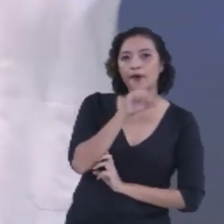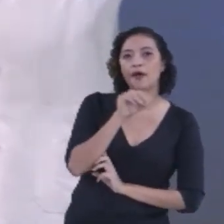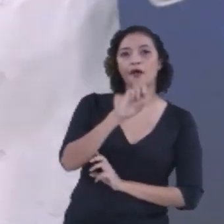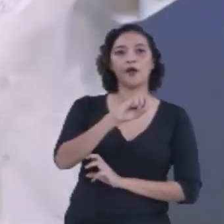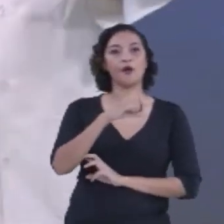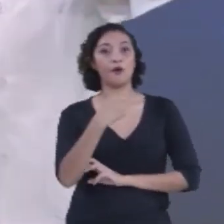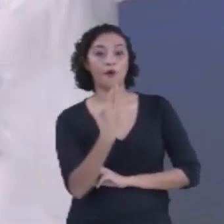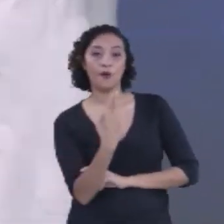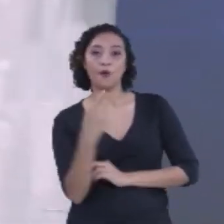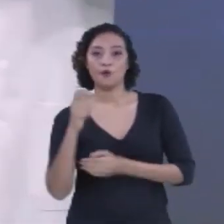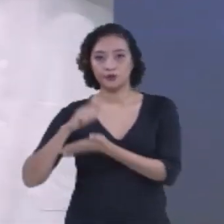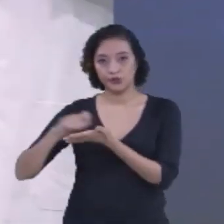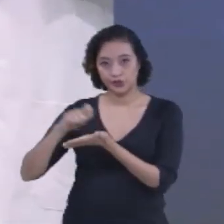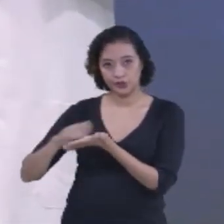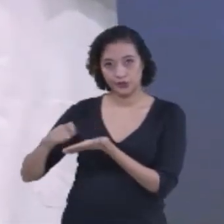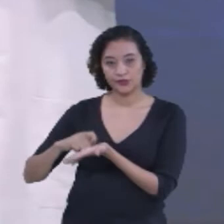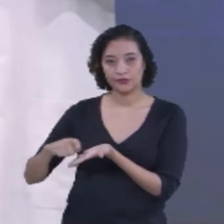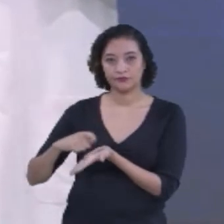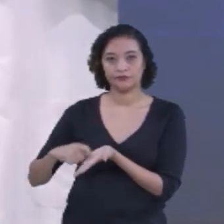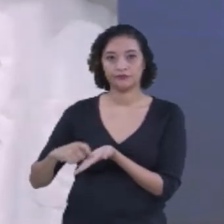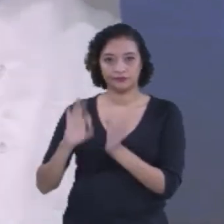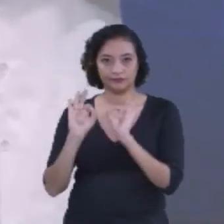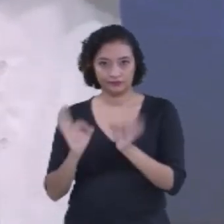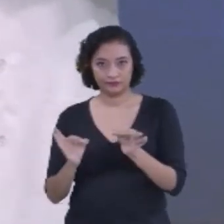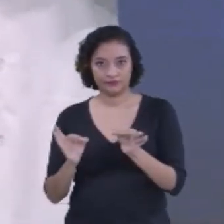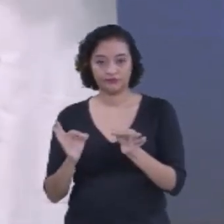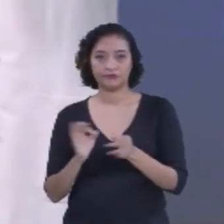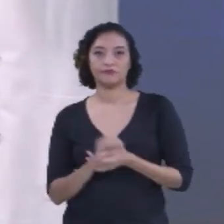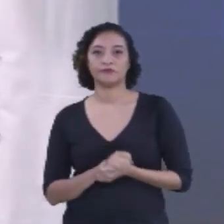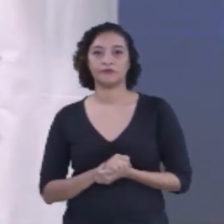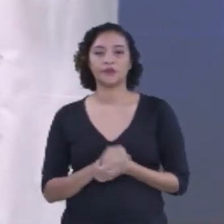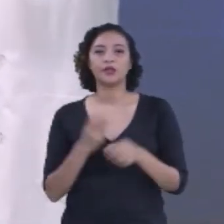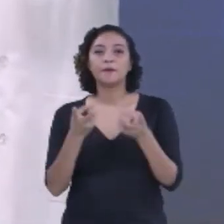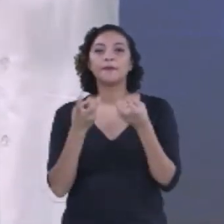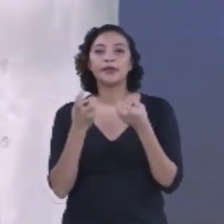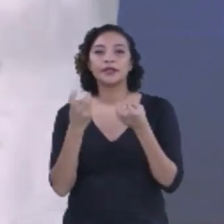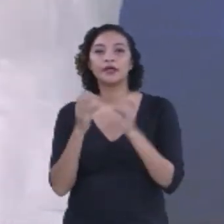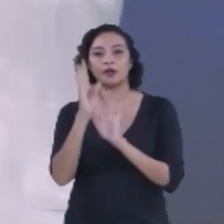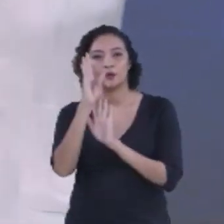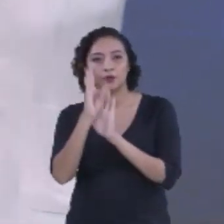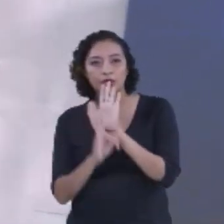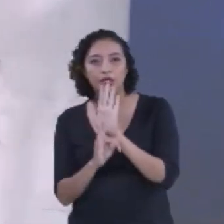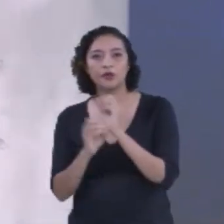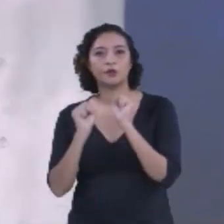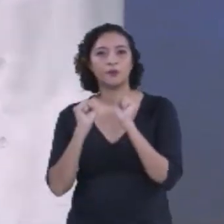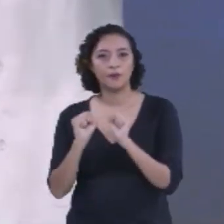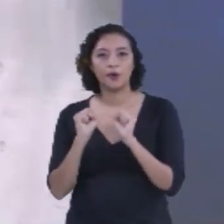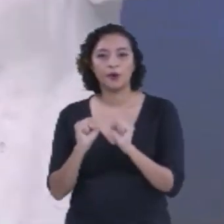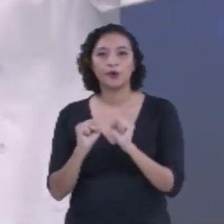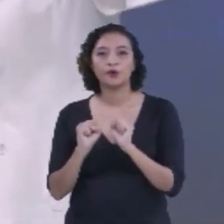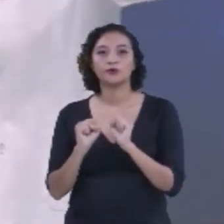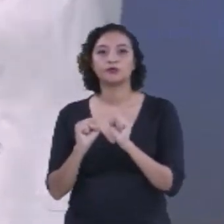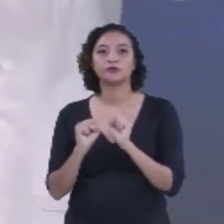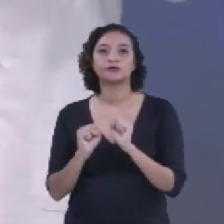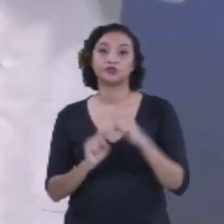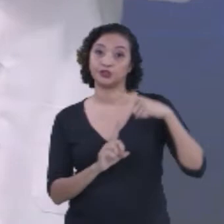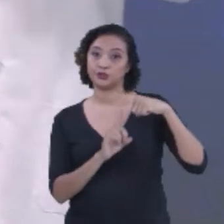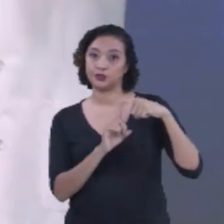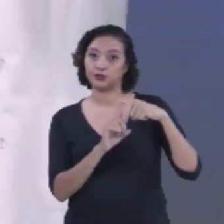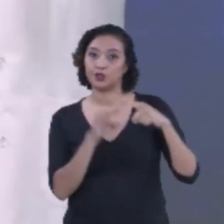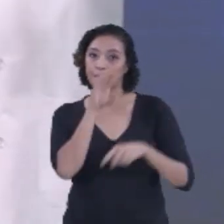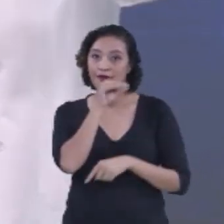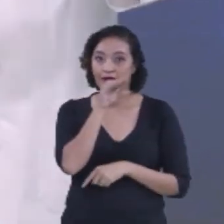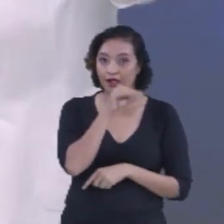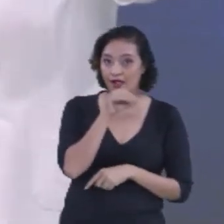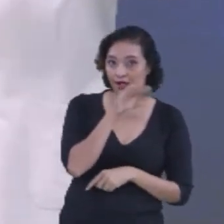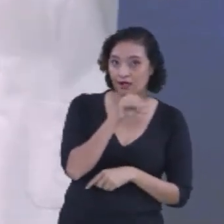vamos dizer, escrita, certo? Então, perceba que o texto ele pode, aí, no caso, utilizar a palavra, né, que nós sabemos